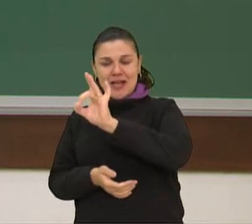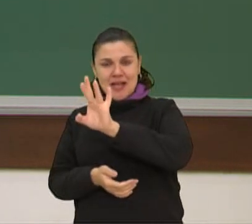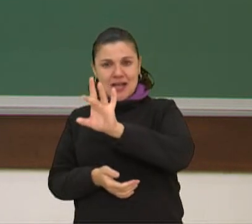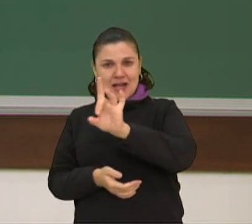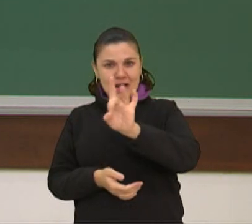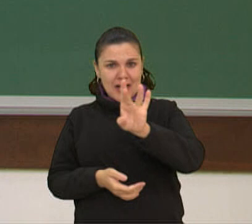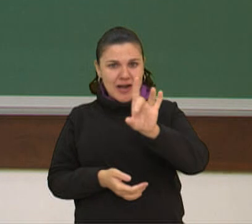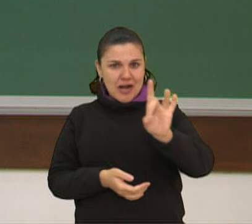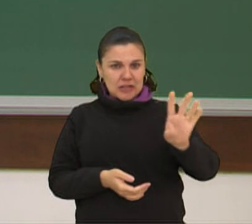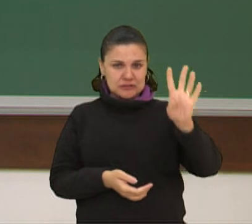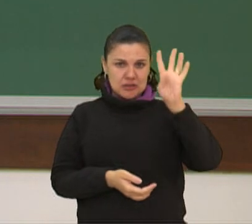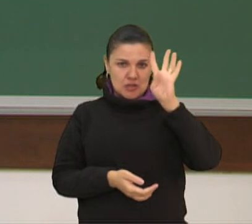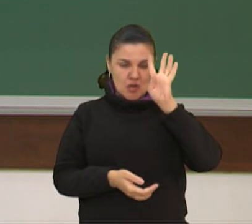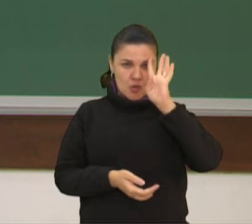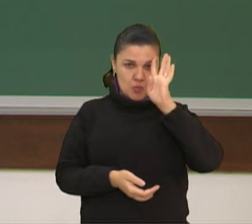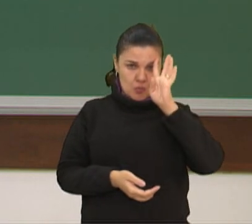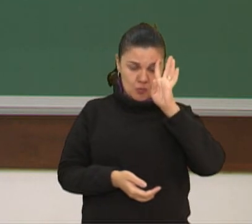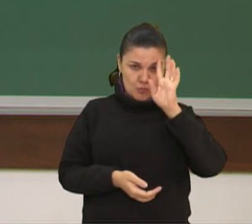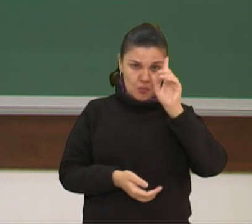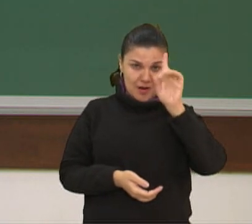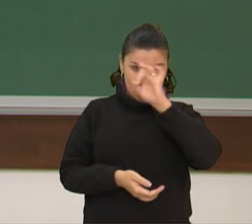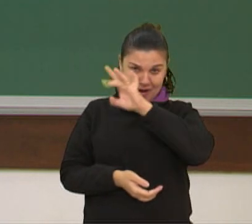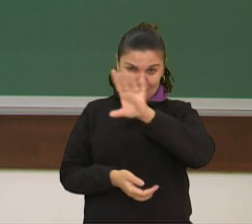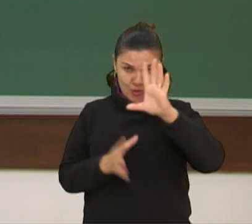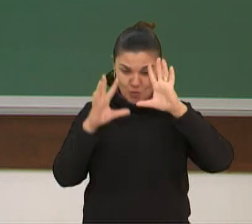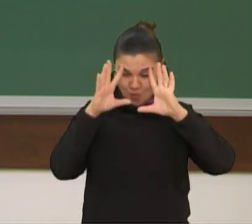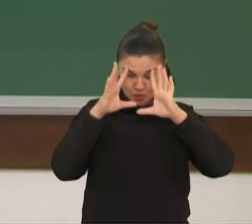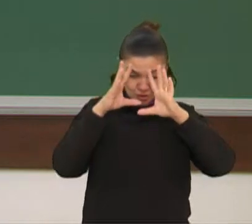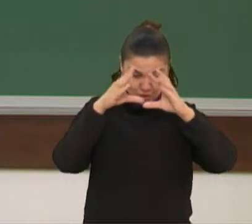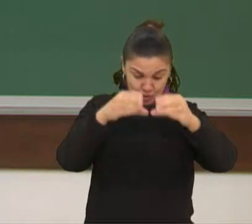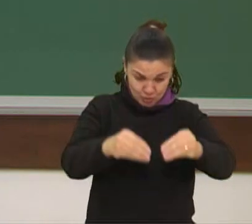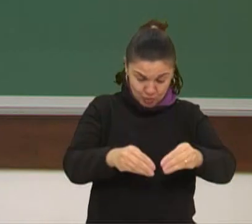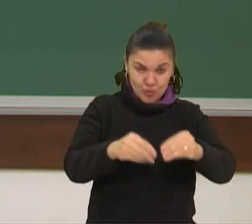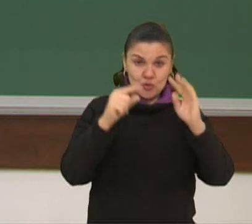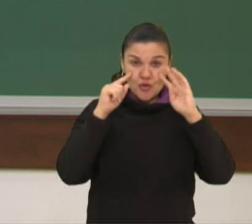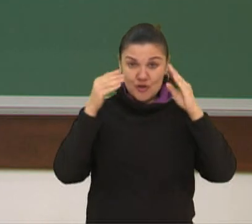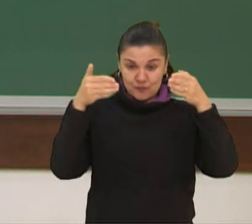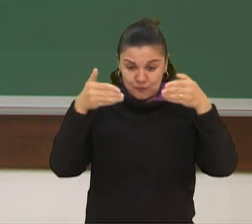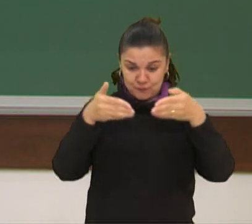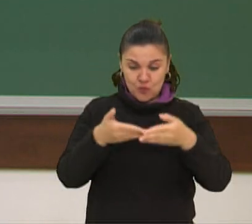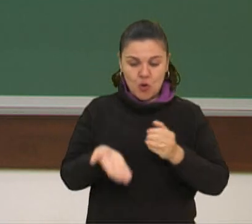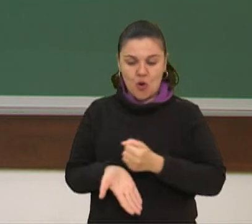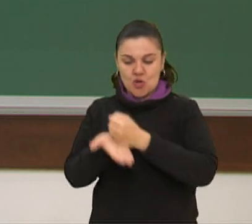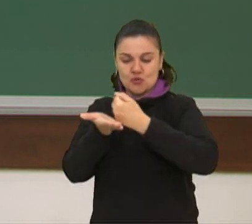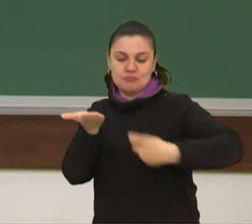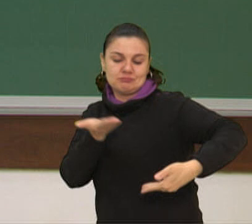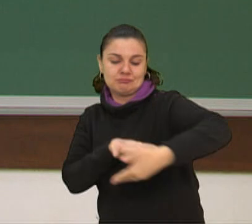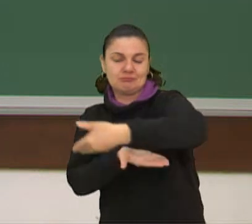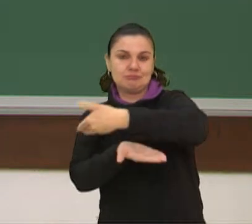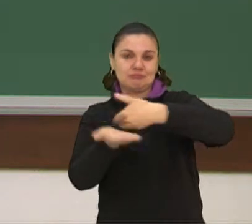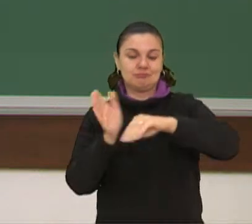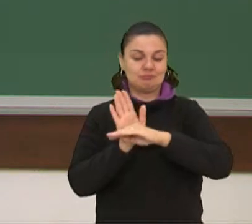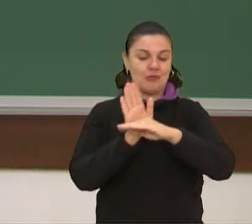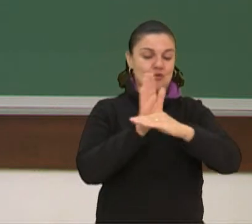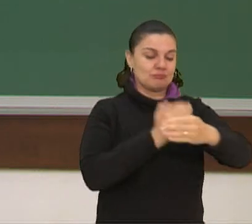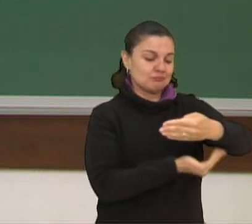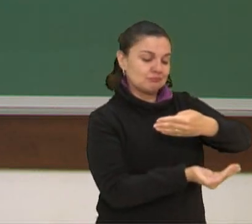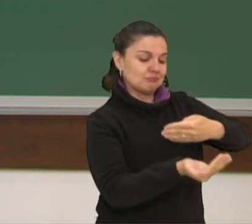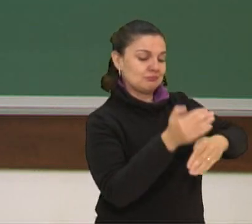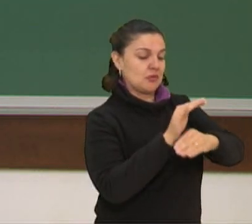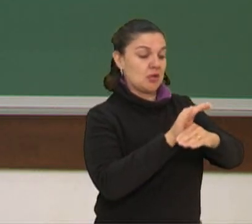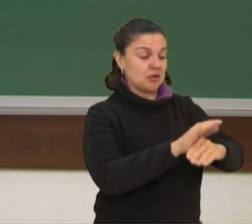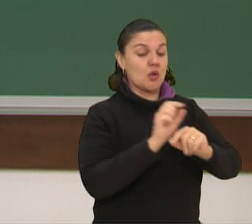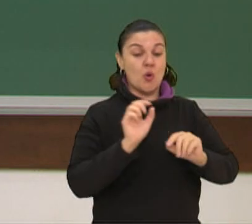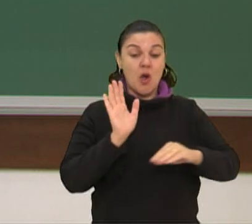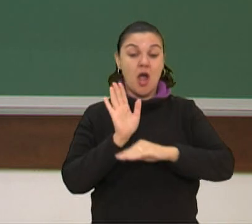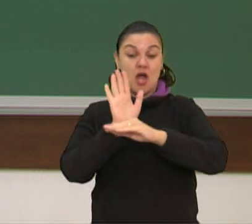um querendo só para si, todo mundo perde. Então, Marco Aurélio, que foi um imperador, ele frisou